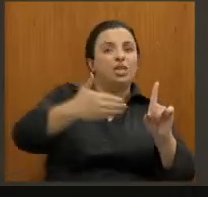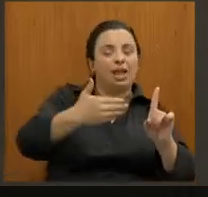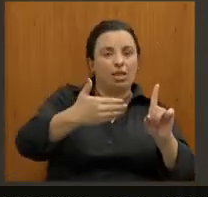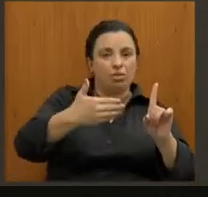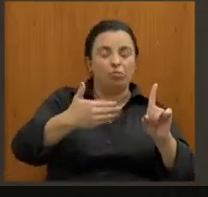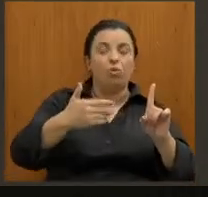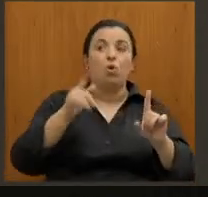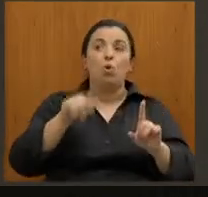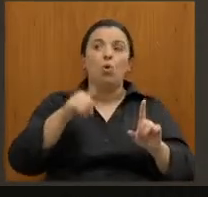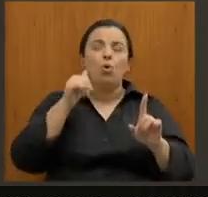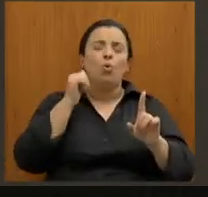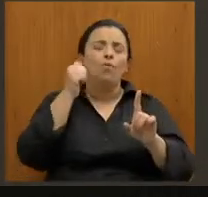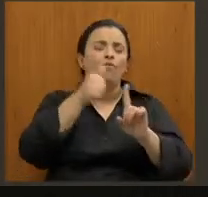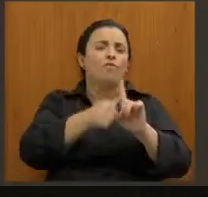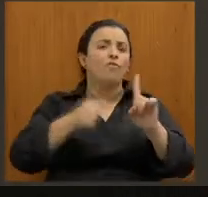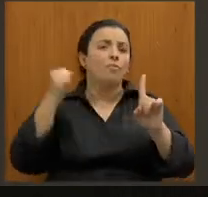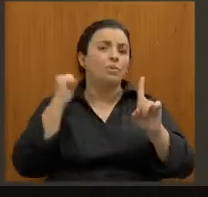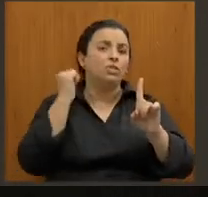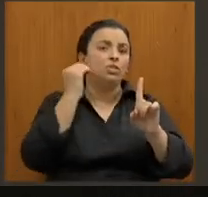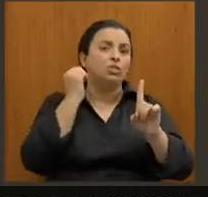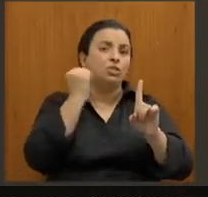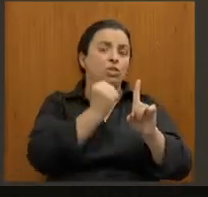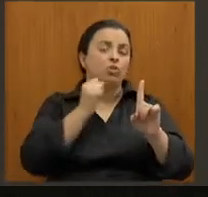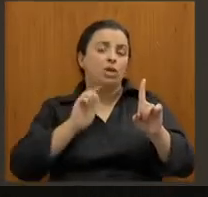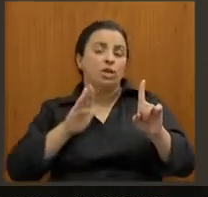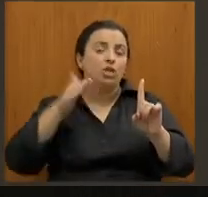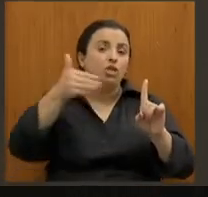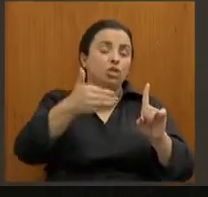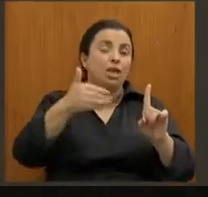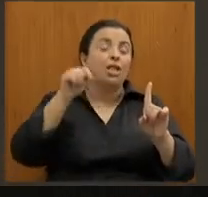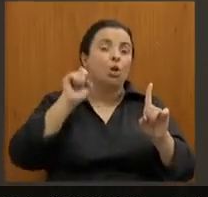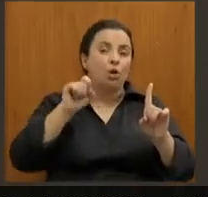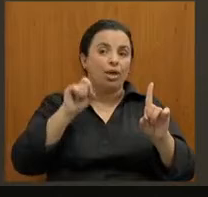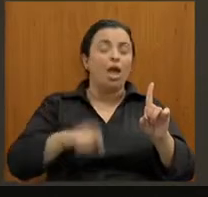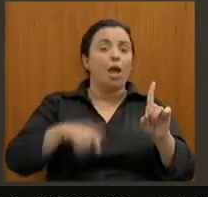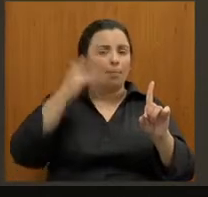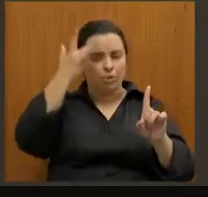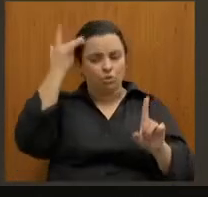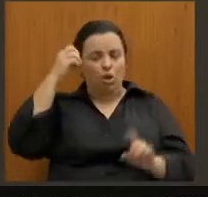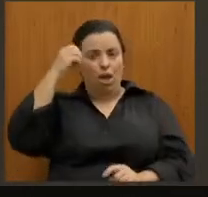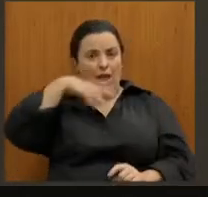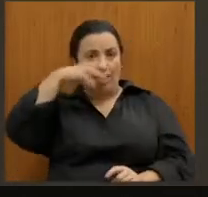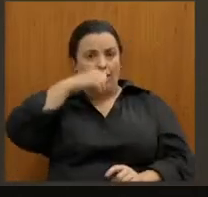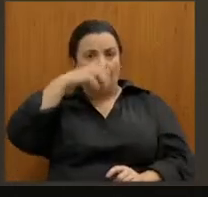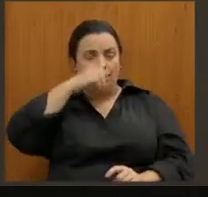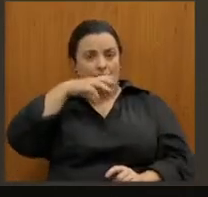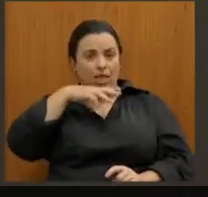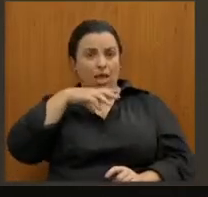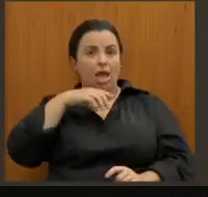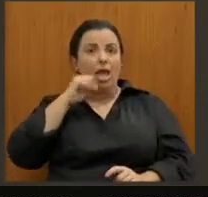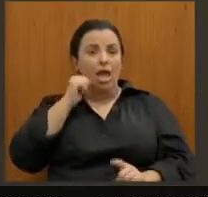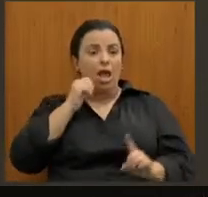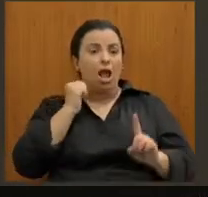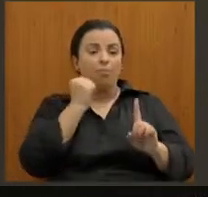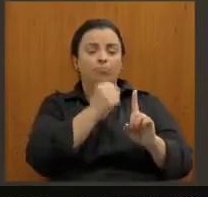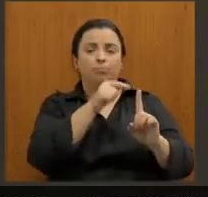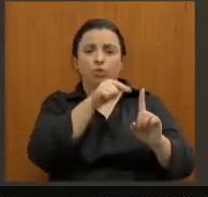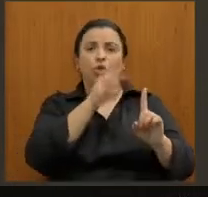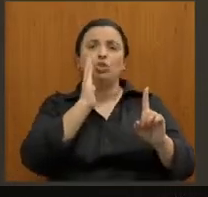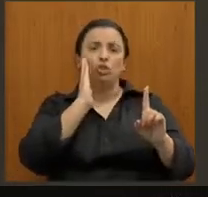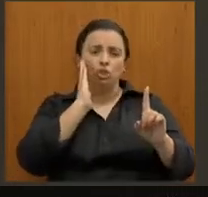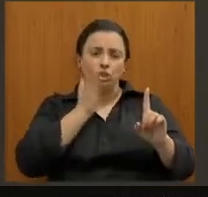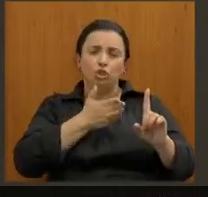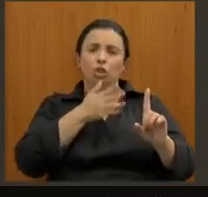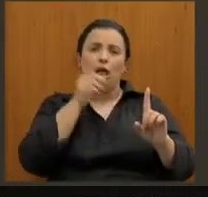indireto é aquele que ocorre quando o agressor ele não satisfeito em atingir a própria vítima ele